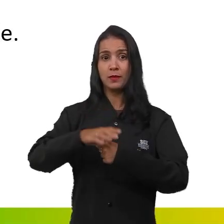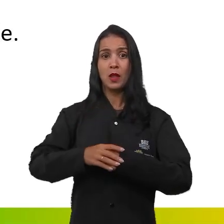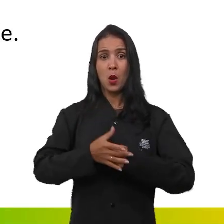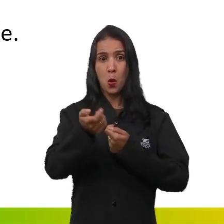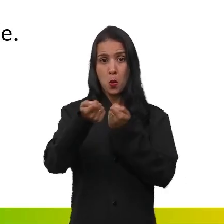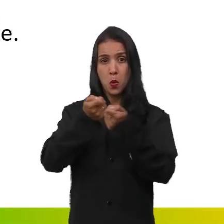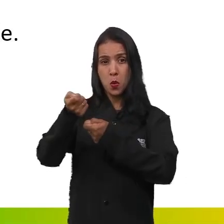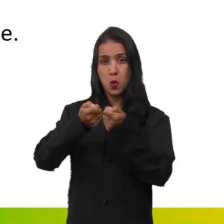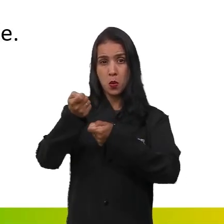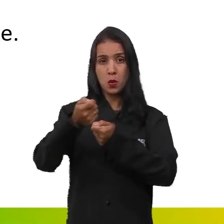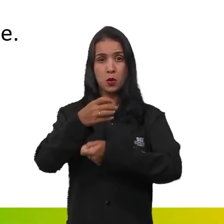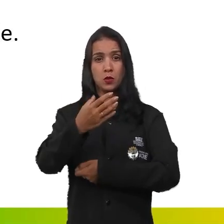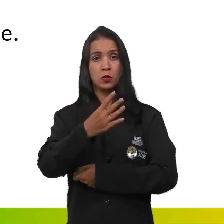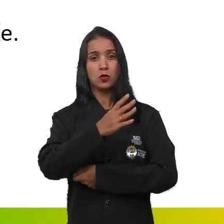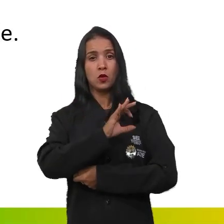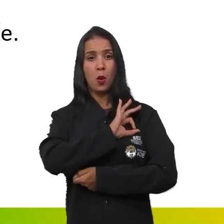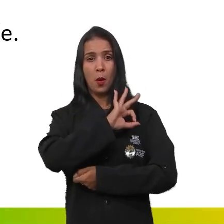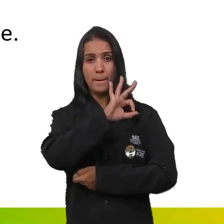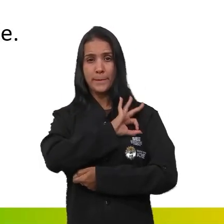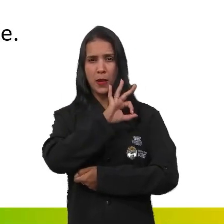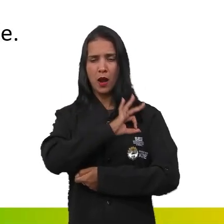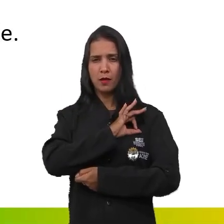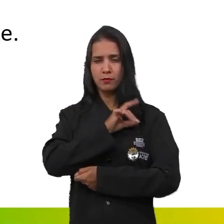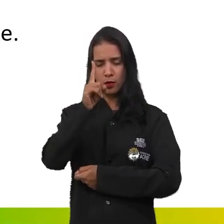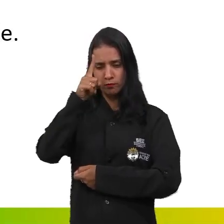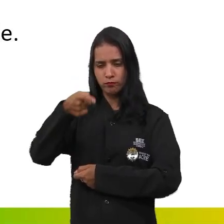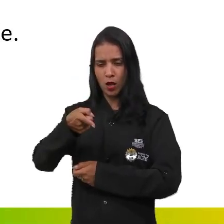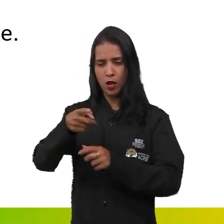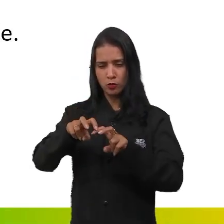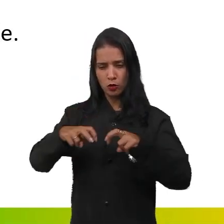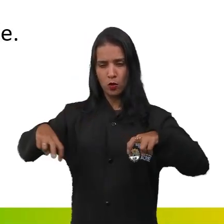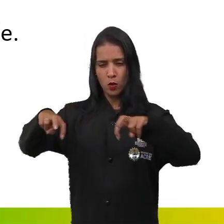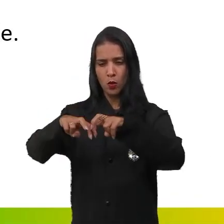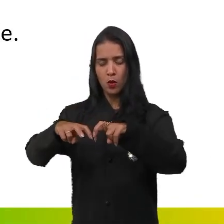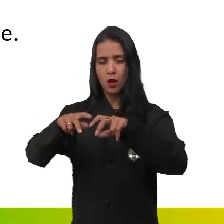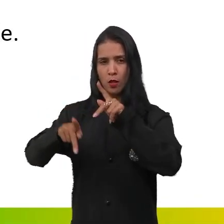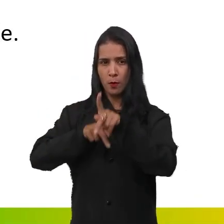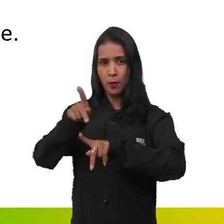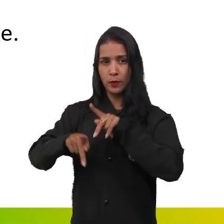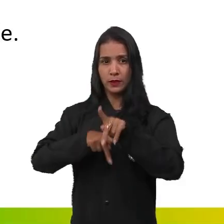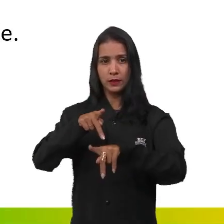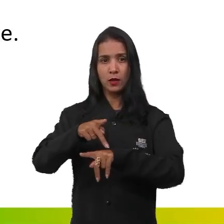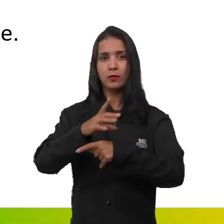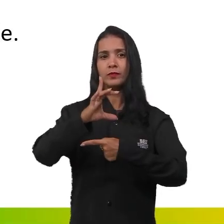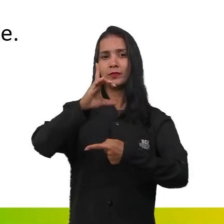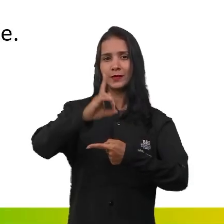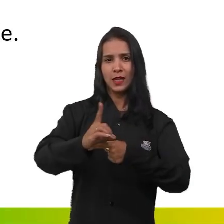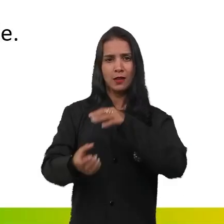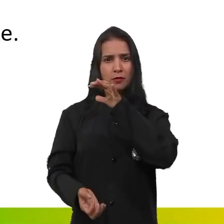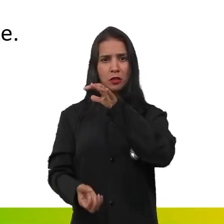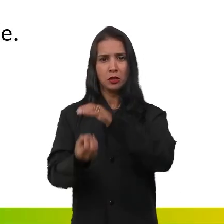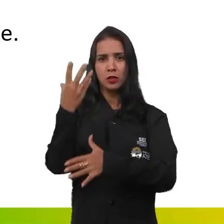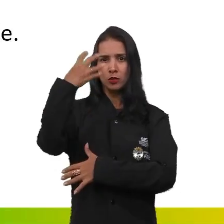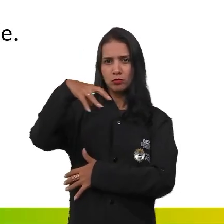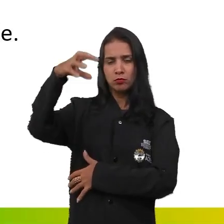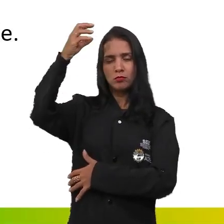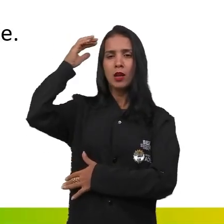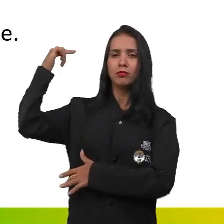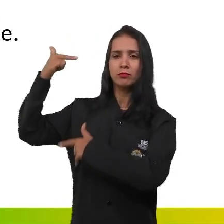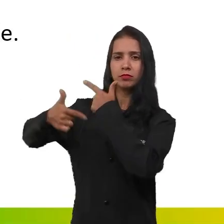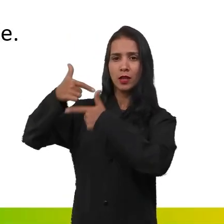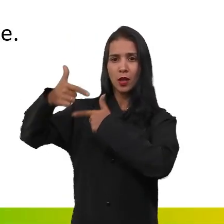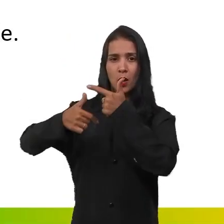assembleias civis. Letra D, a criação de uma monarquia hereditária. Ou letra E, a exclusão